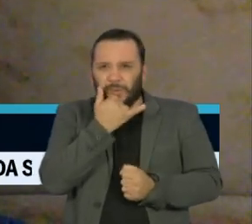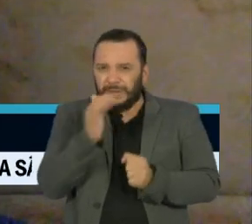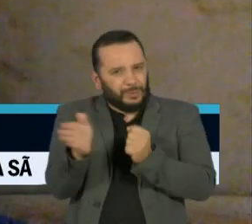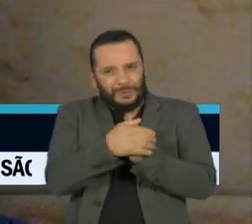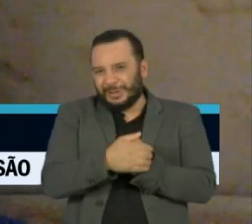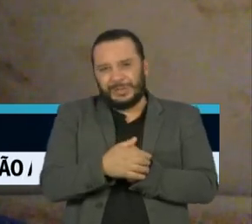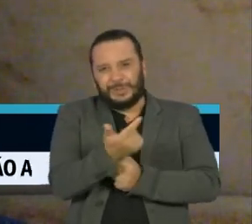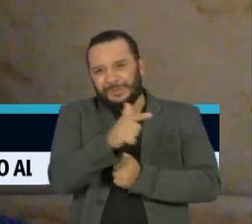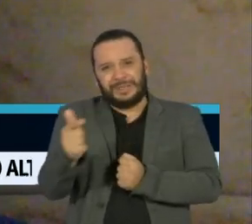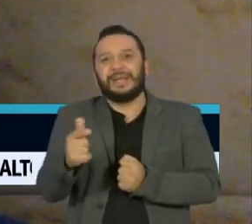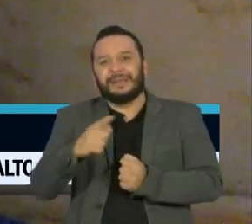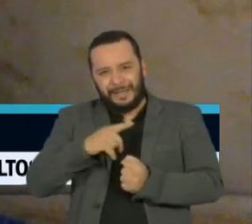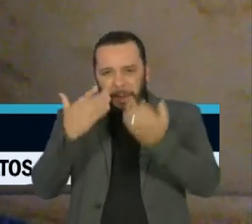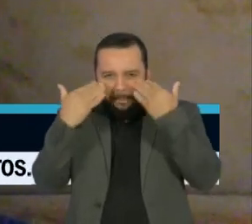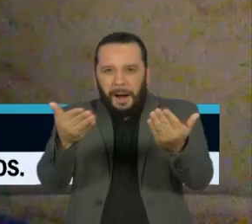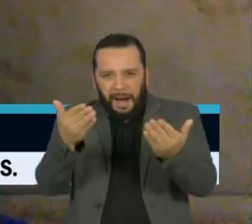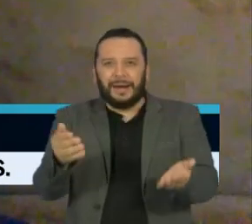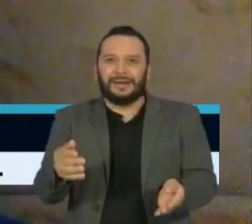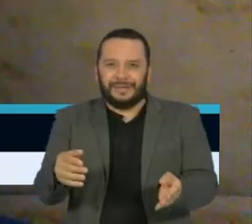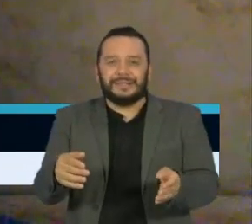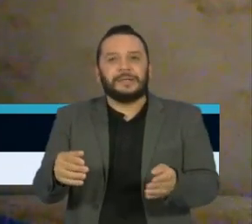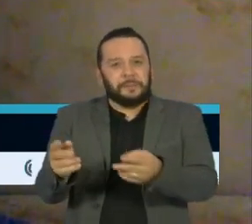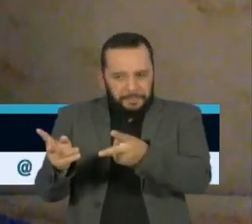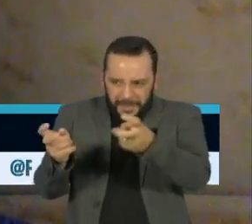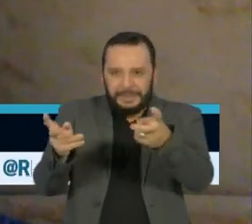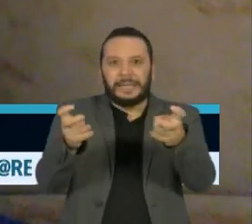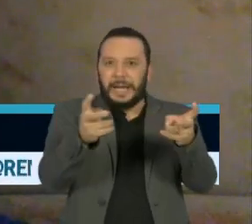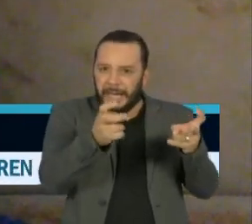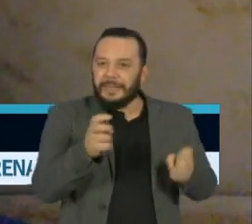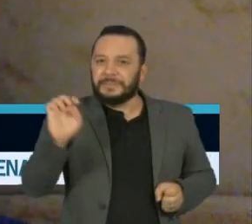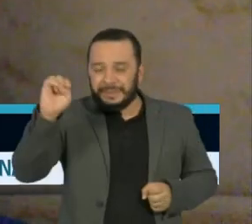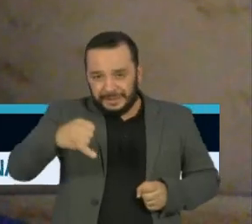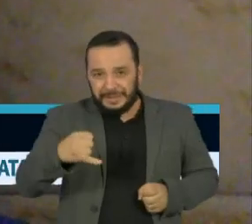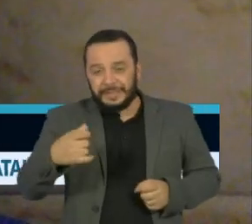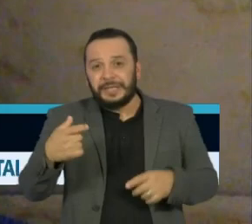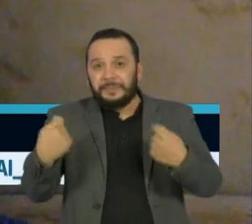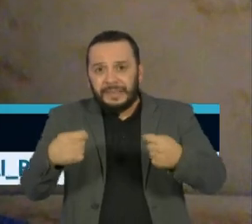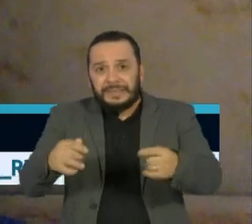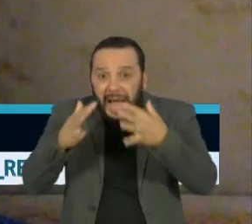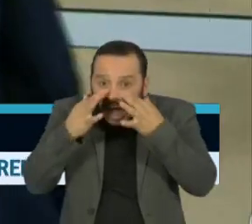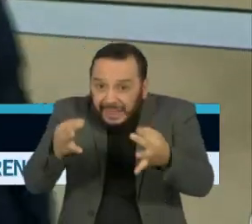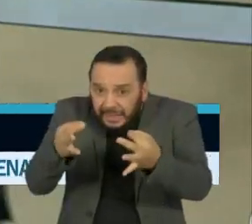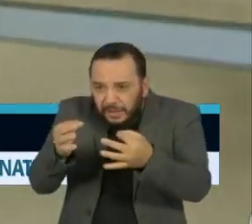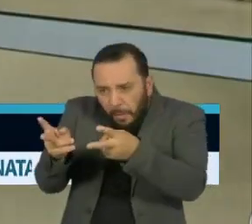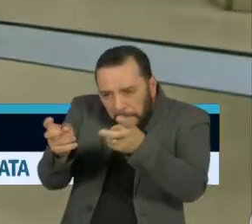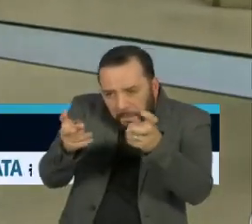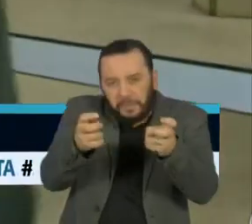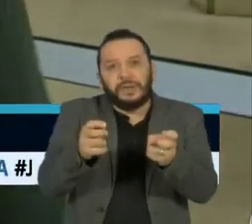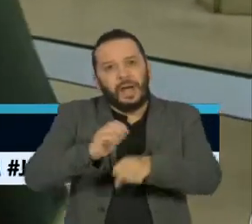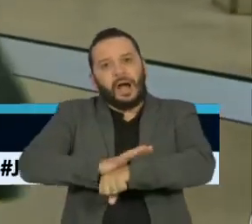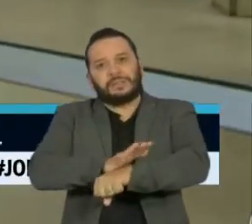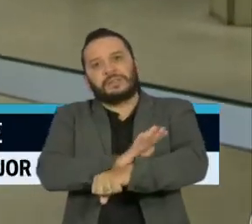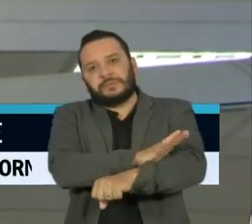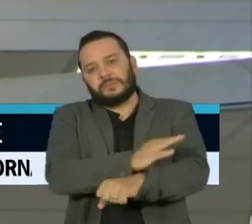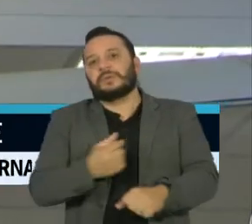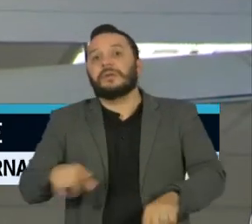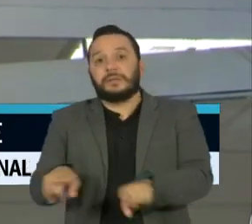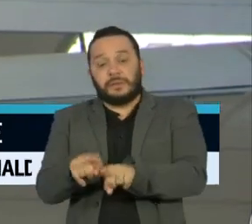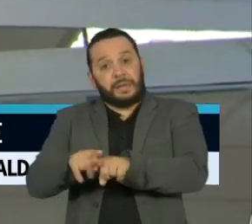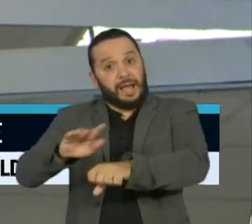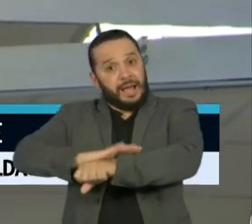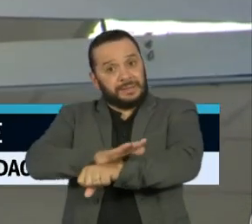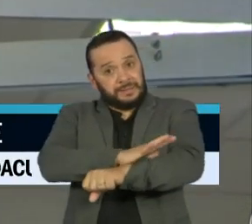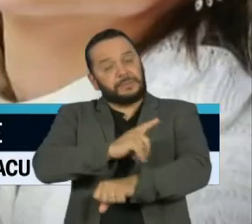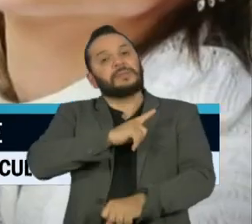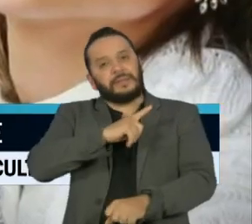mas tem que enxergar, tem que prestar atenção. O racismo é explícito também na